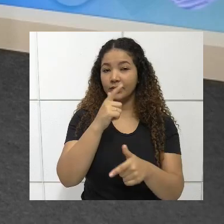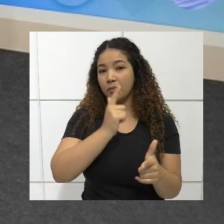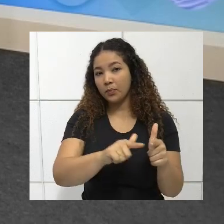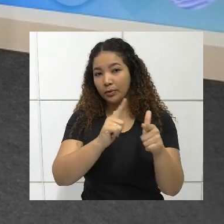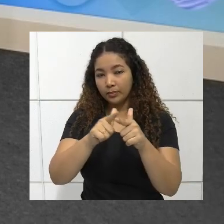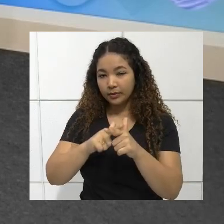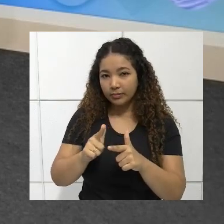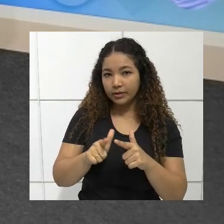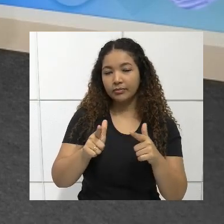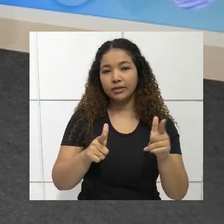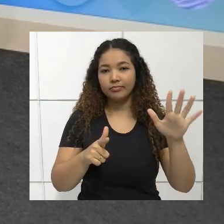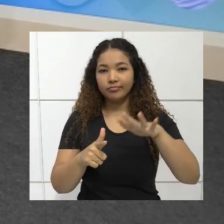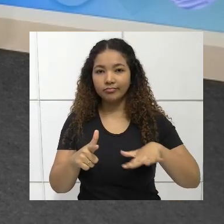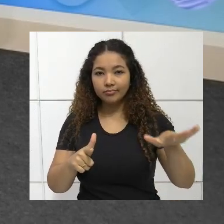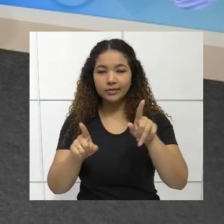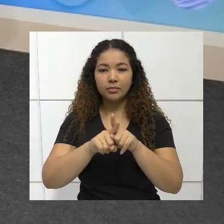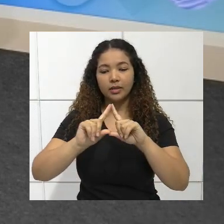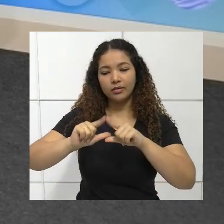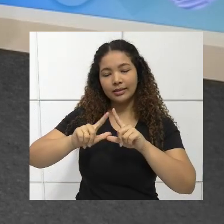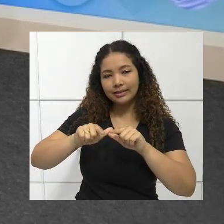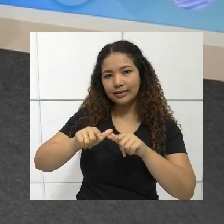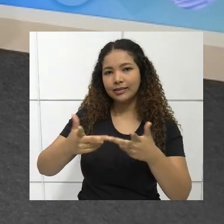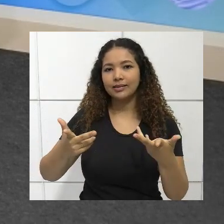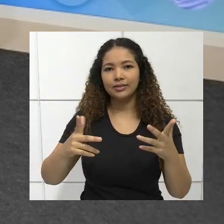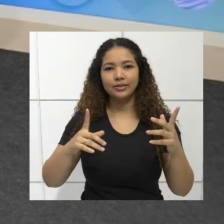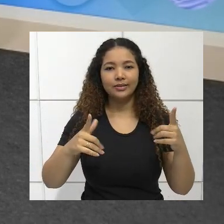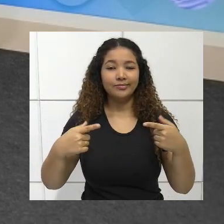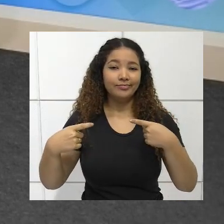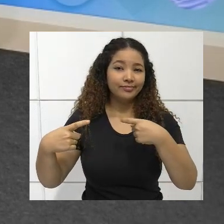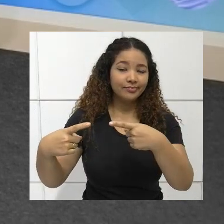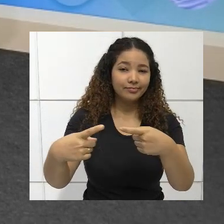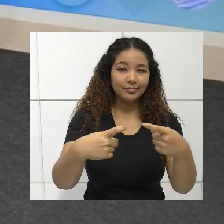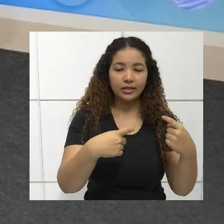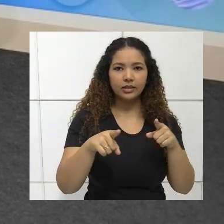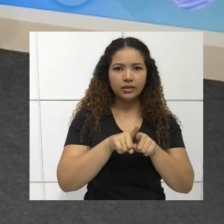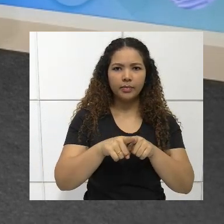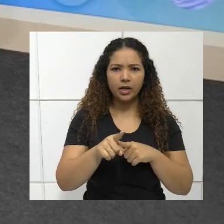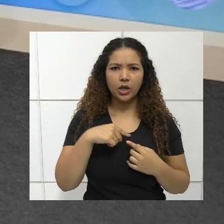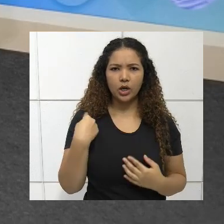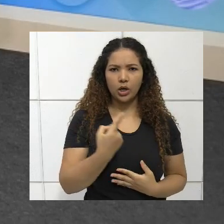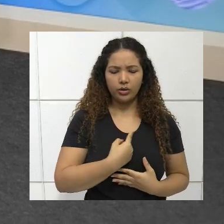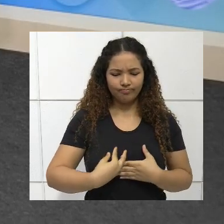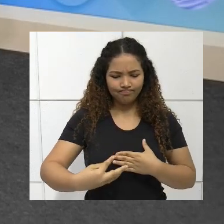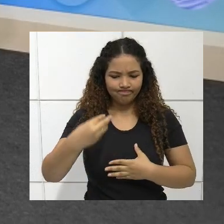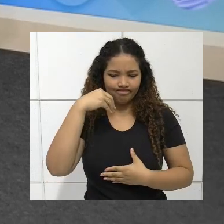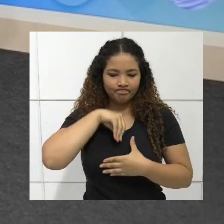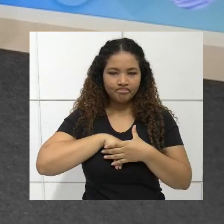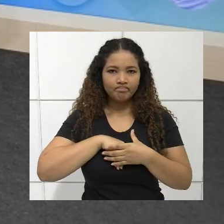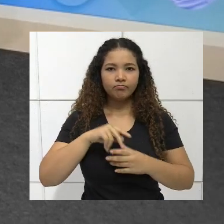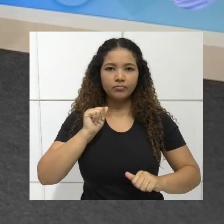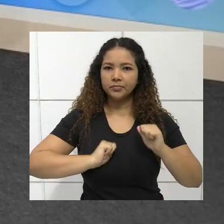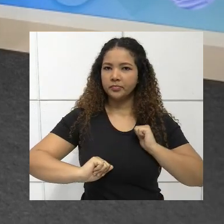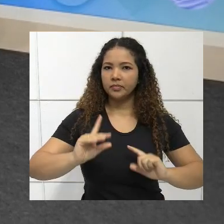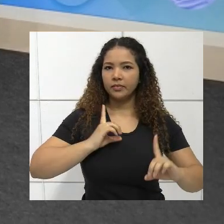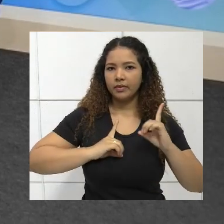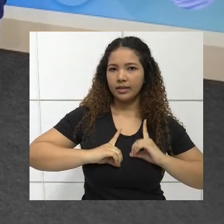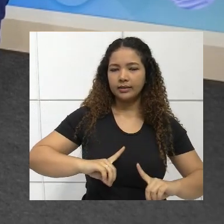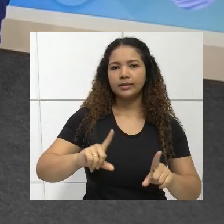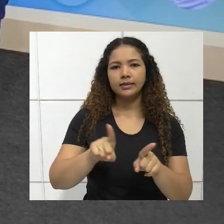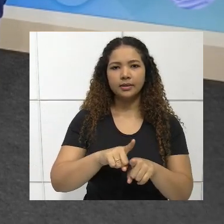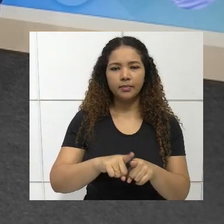Palestina, ali da Cisjordânia, Israel, as guerras internas, como nós mostramos hoje aqui com a